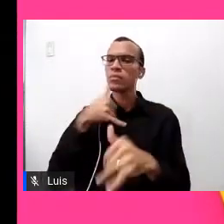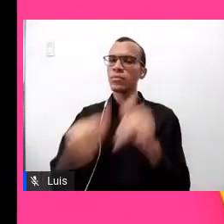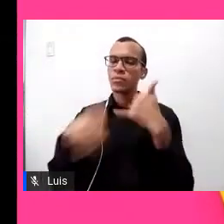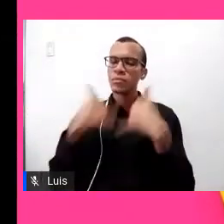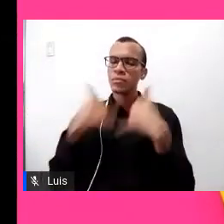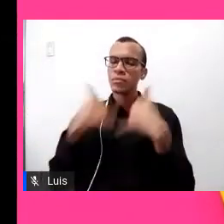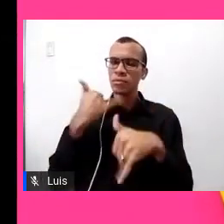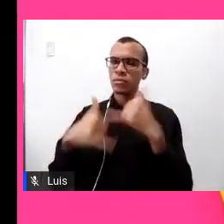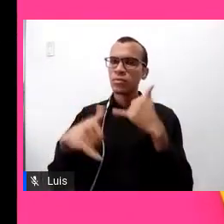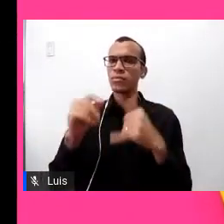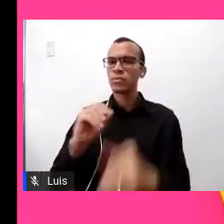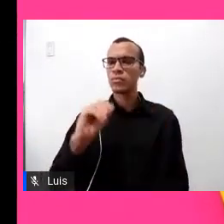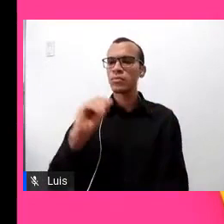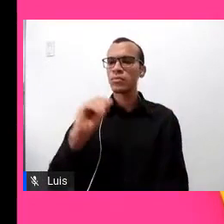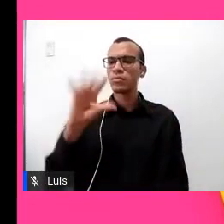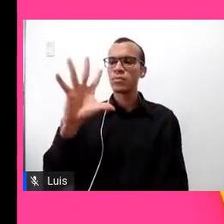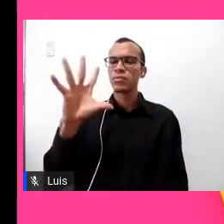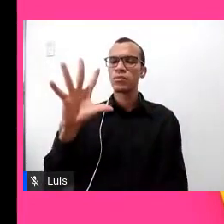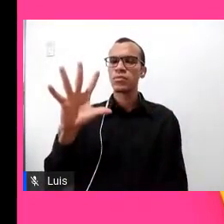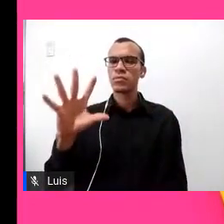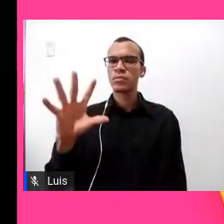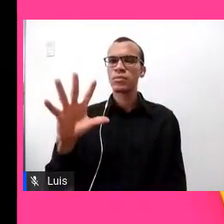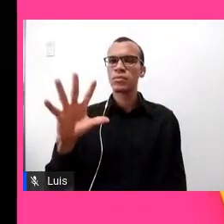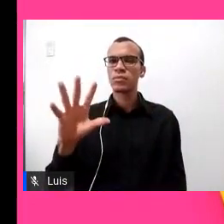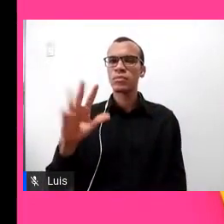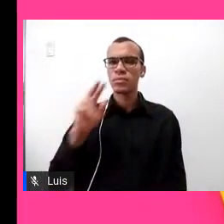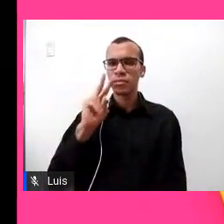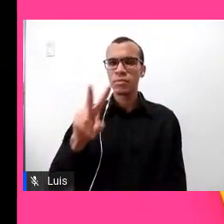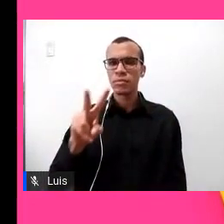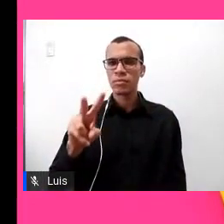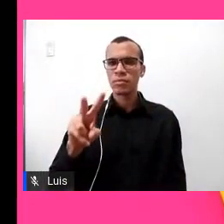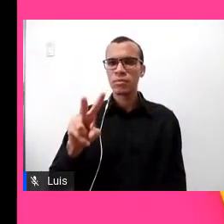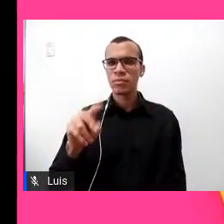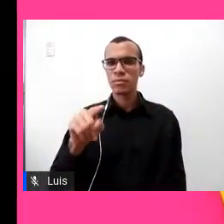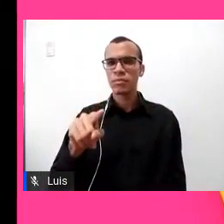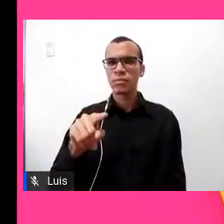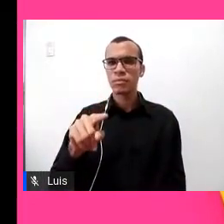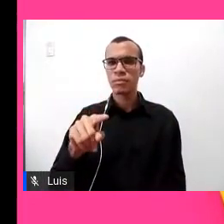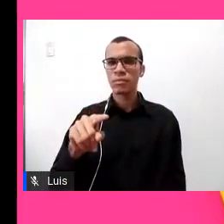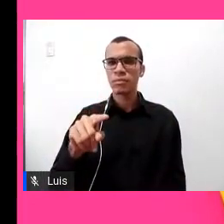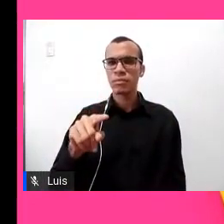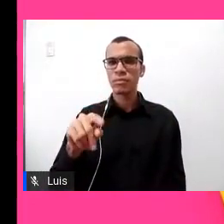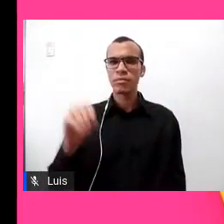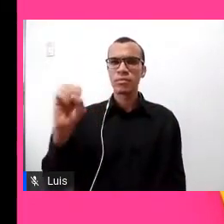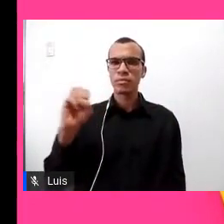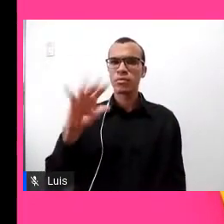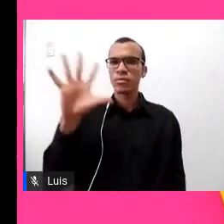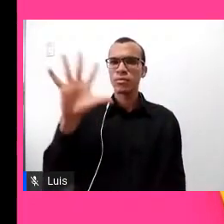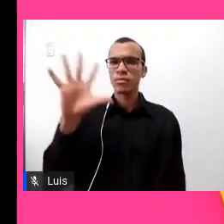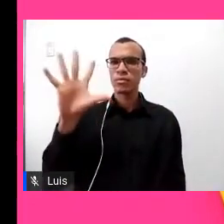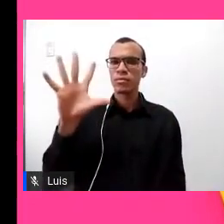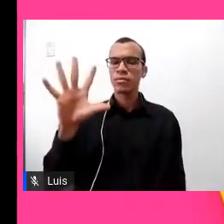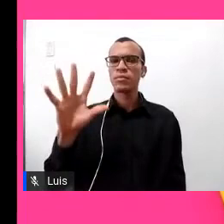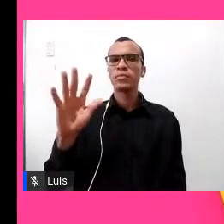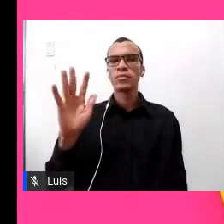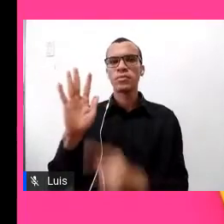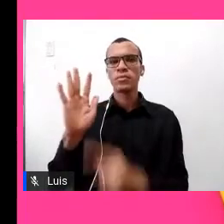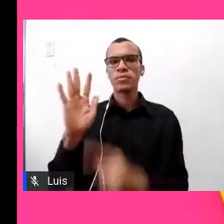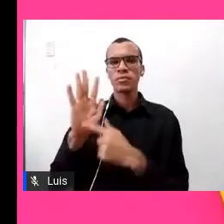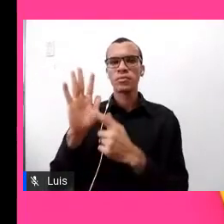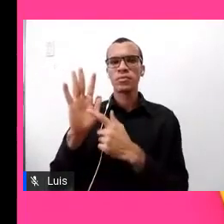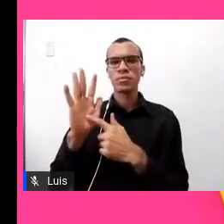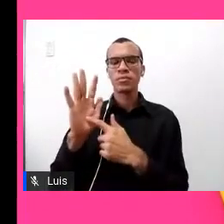acende, né? Dá para perceber ali a luz na minha mão, né? Ele acende. Se